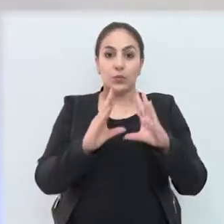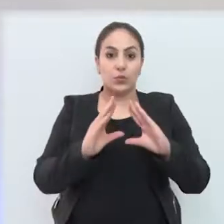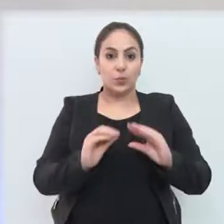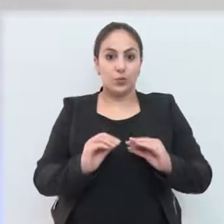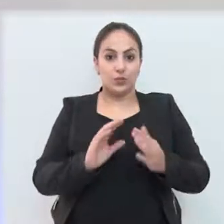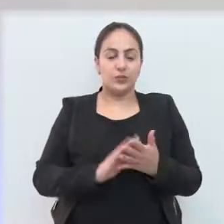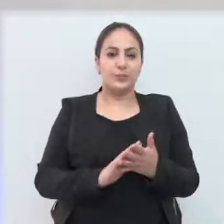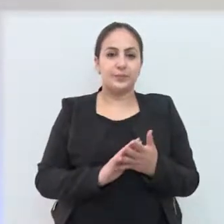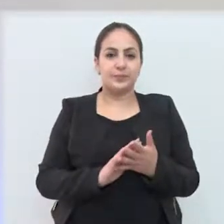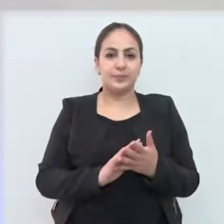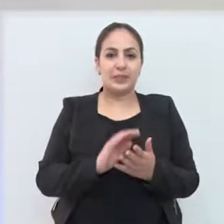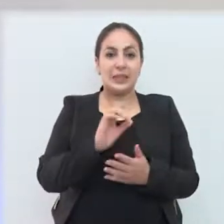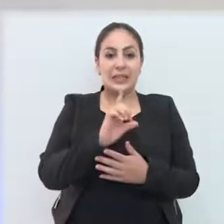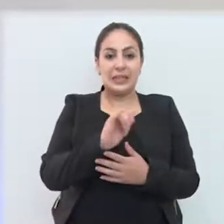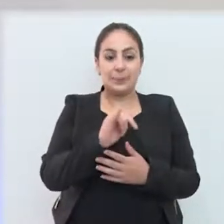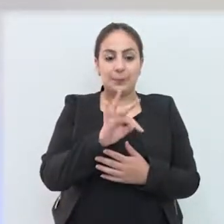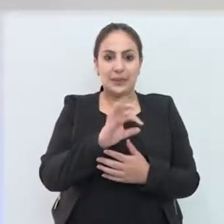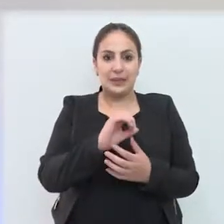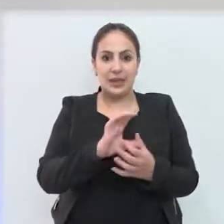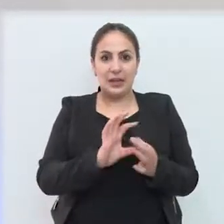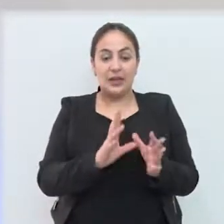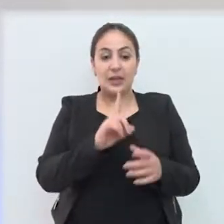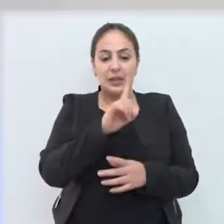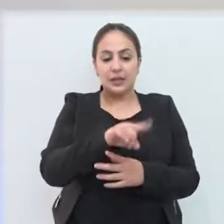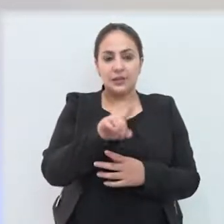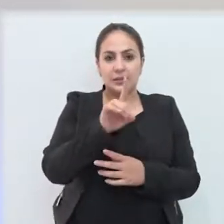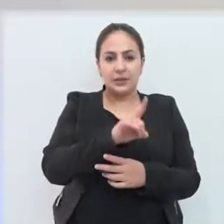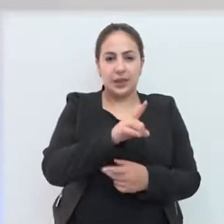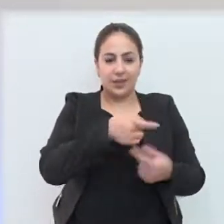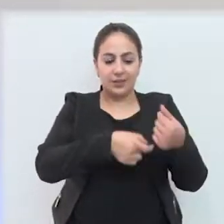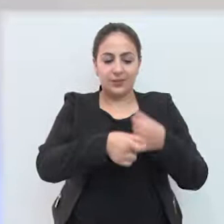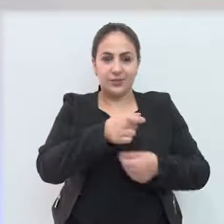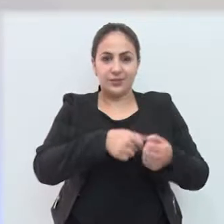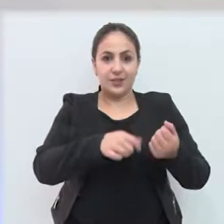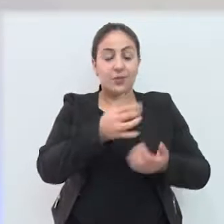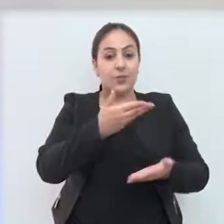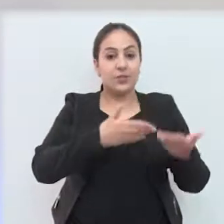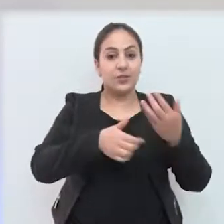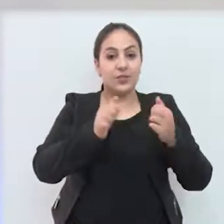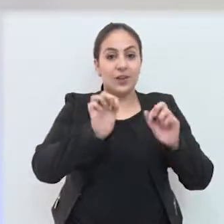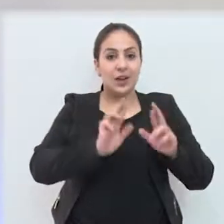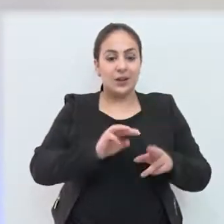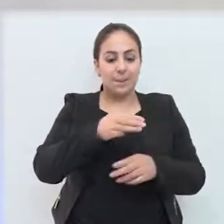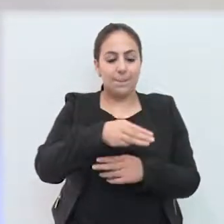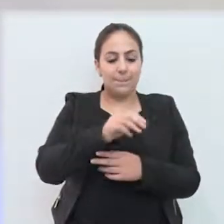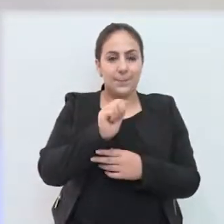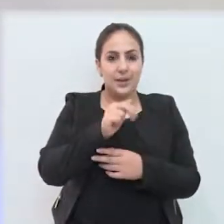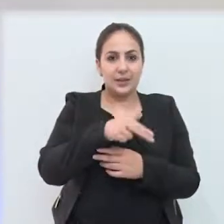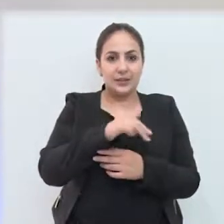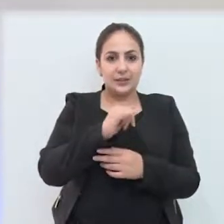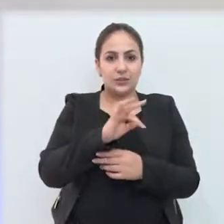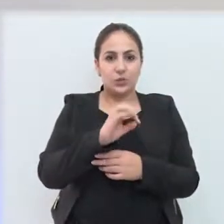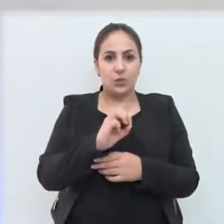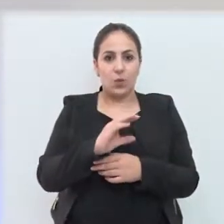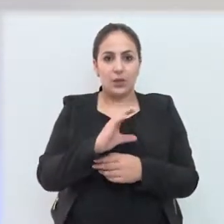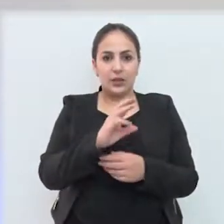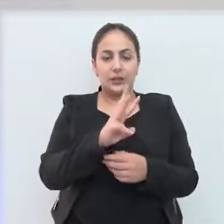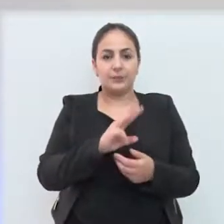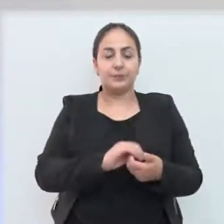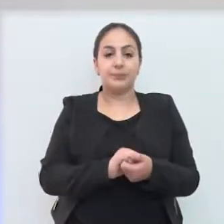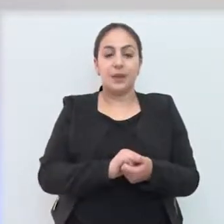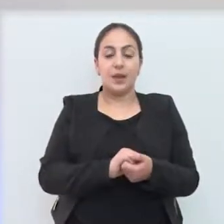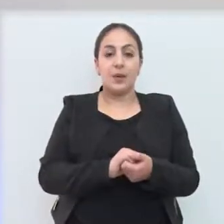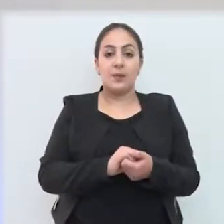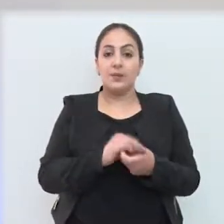Boa noite. Liminar judicial suspende negociações envolvendo a área da Manitowoc. A medida é uma